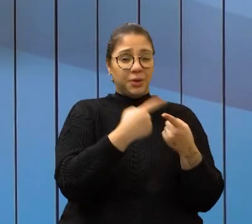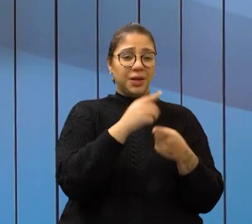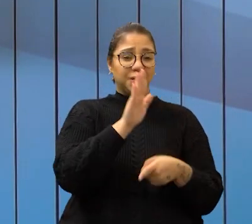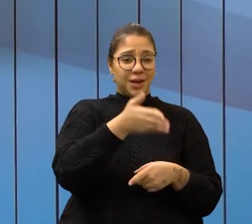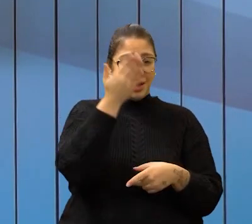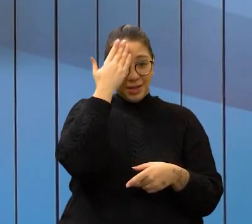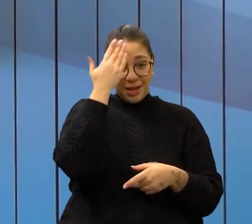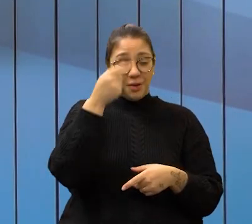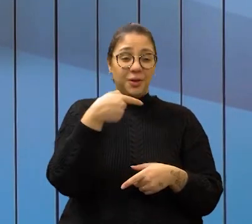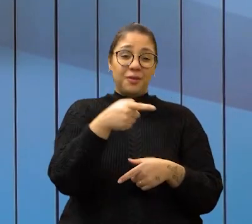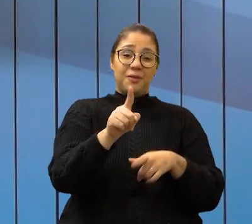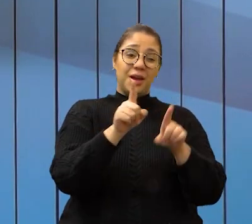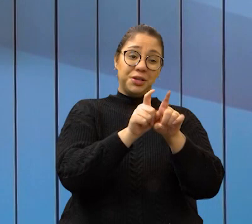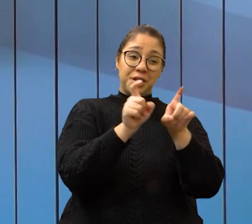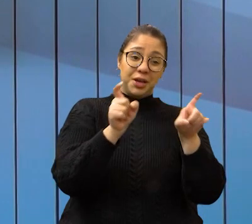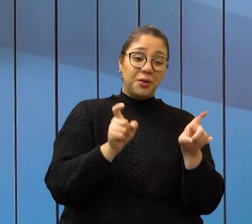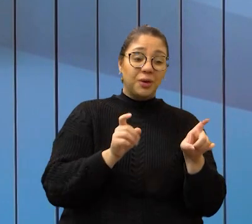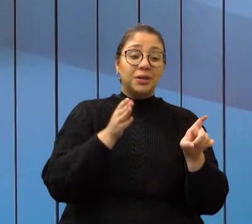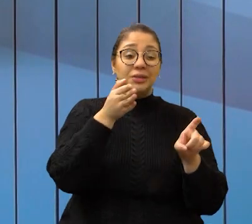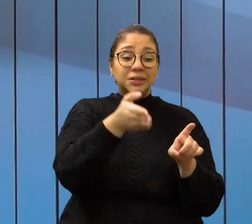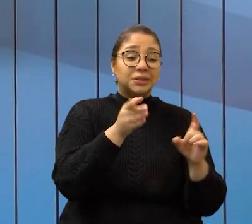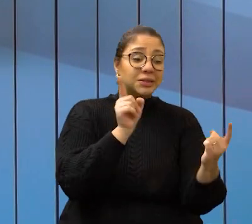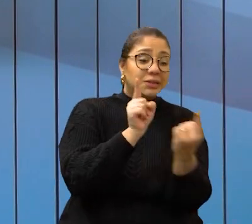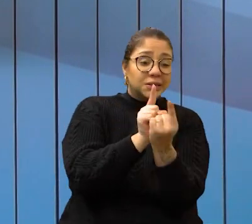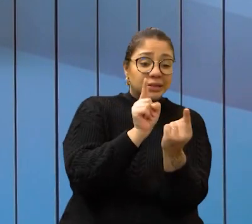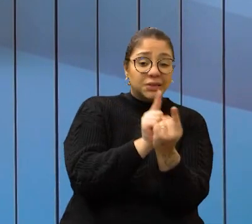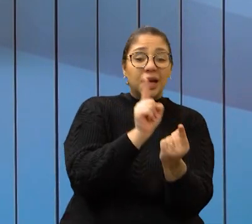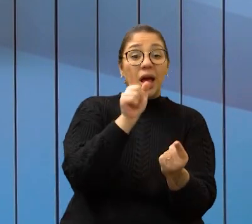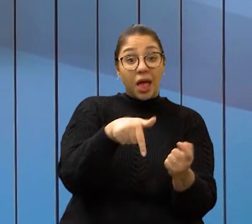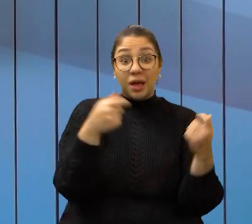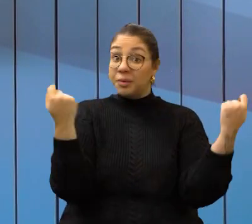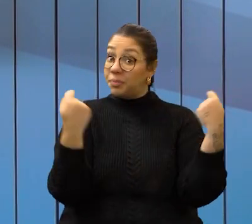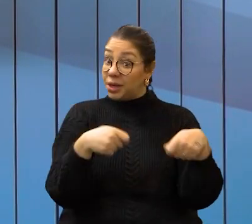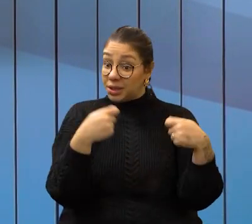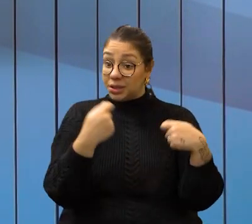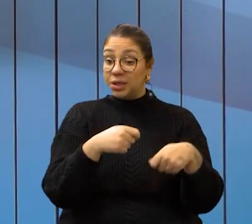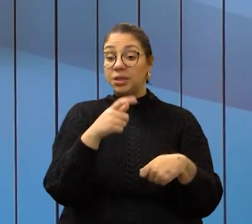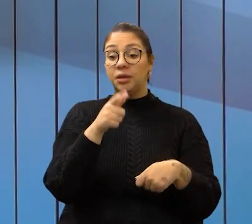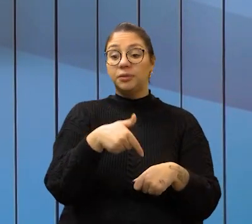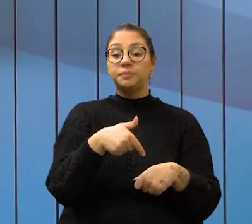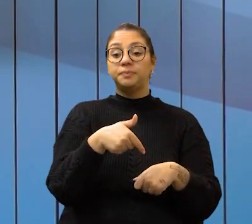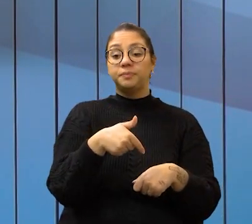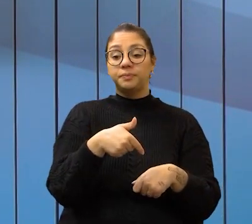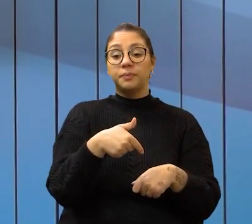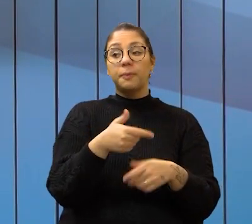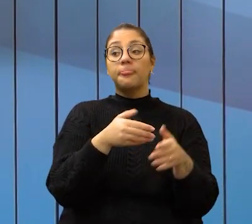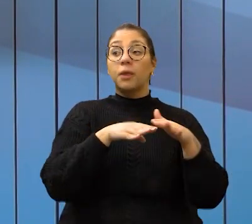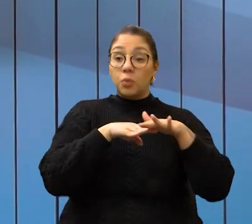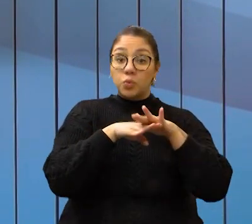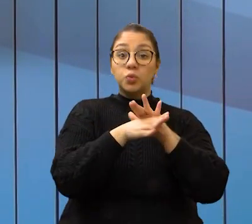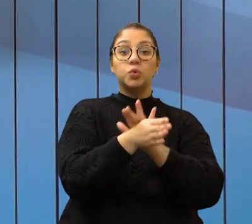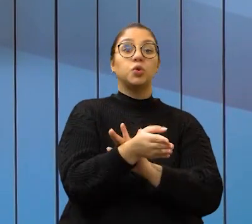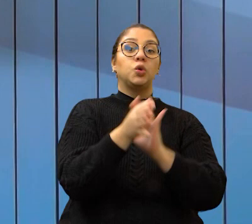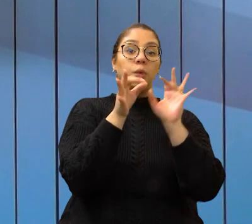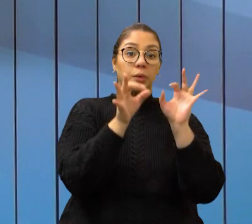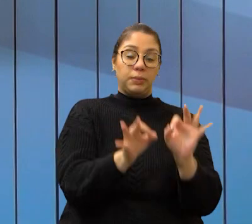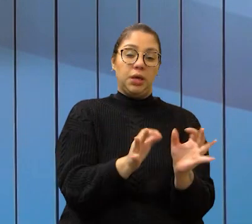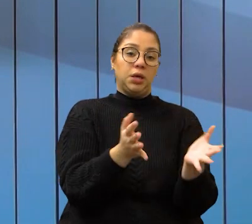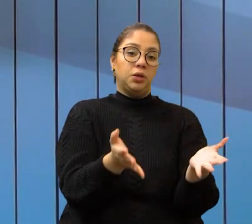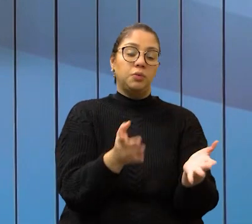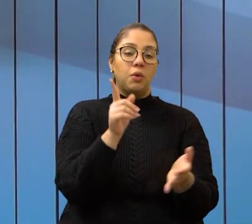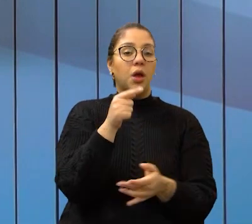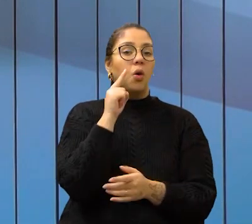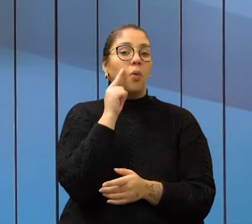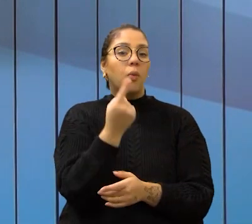ao ginecologista, nós vamos ao ginecologista, é algo que nós precisamos ter como costume, né, pelo menos